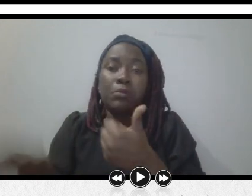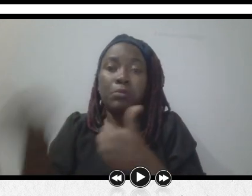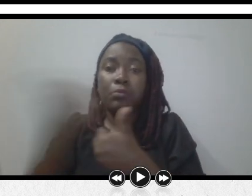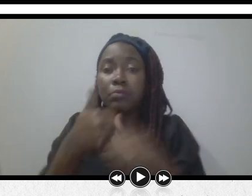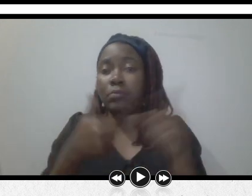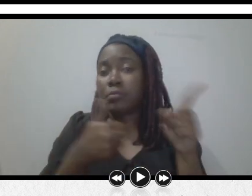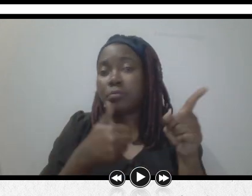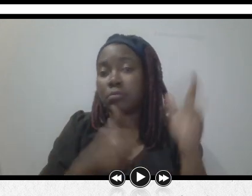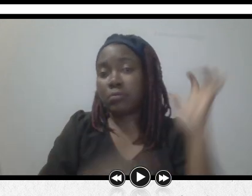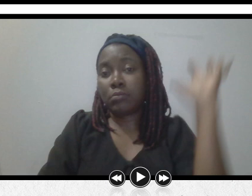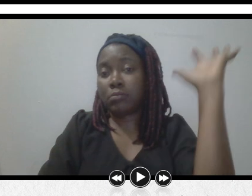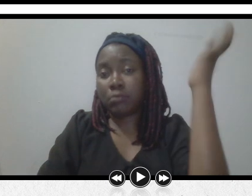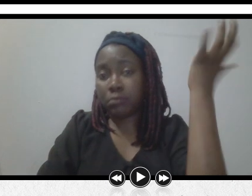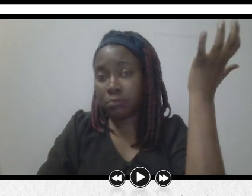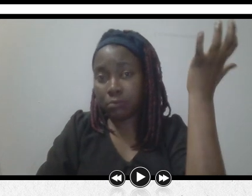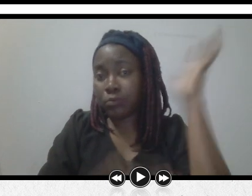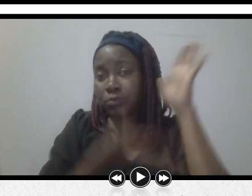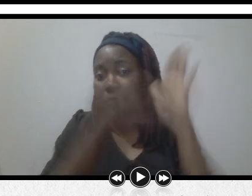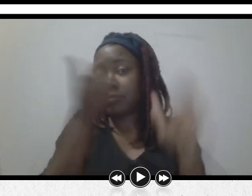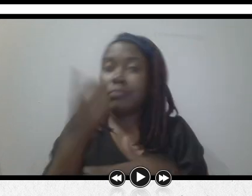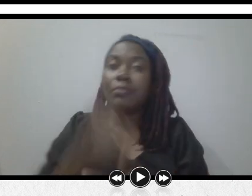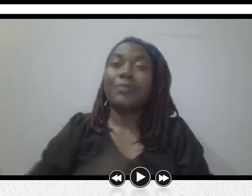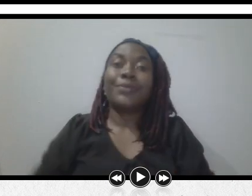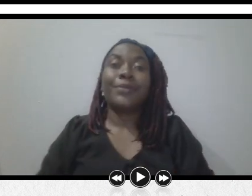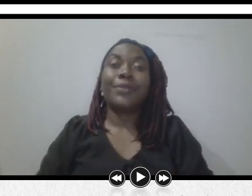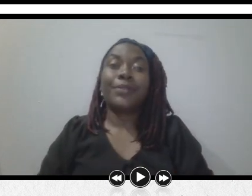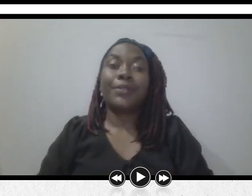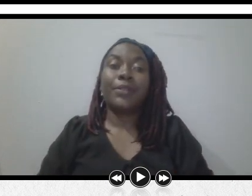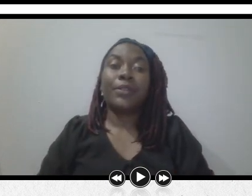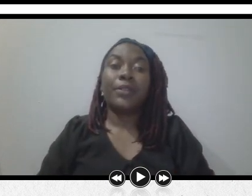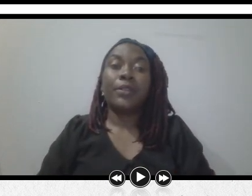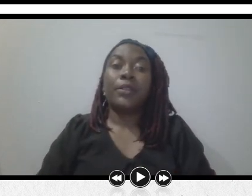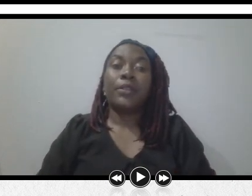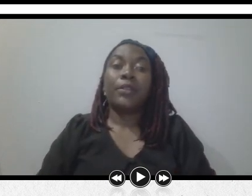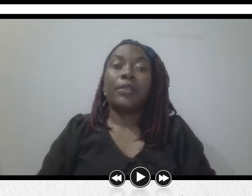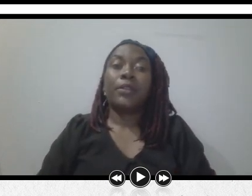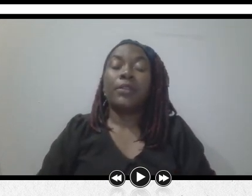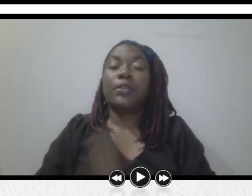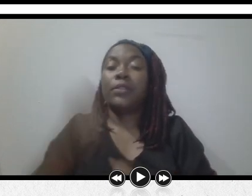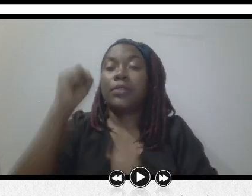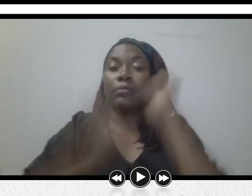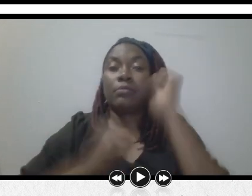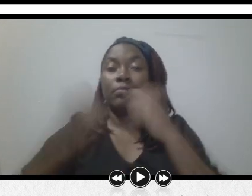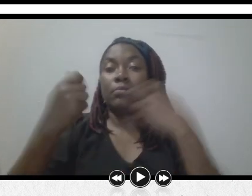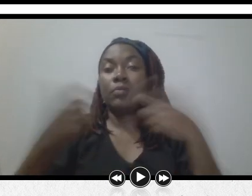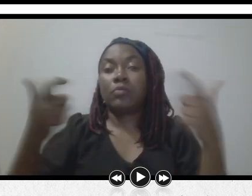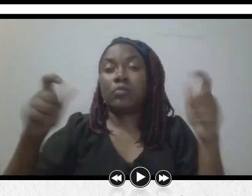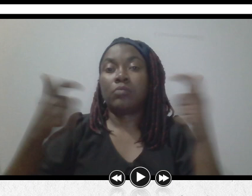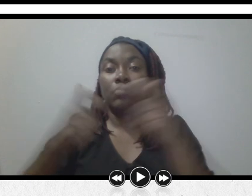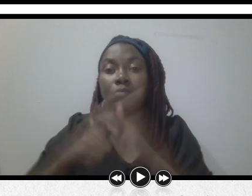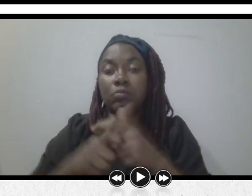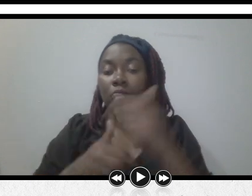porque o papel reciclado pode perfeitamente substituir essa matéria-prima que foi extraída da natureza. Com o crescimento da população